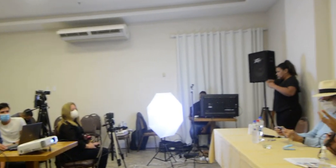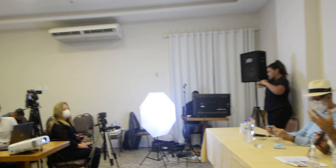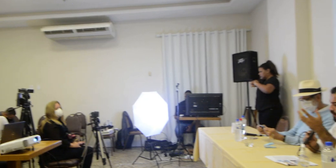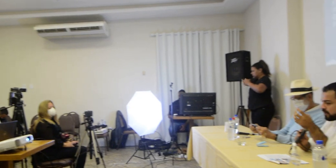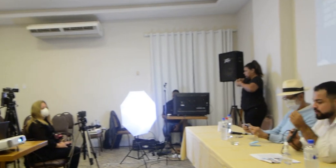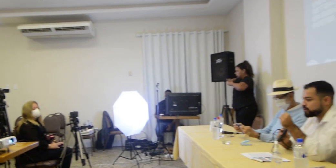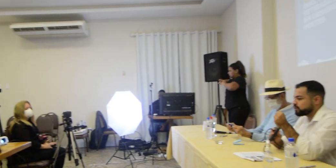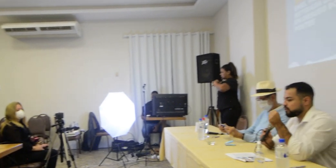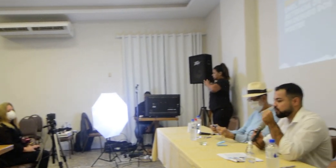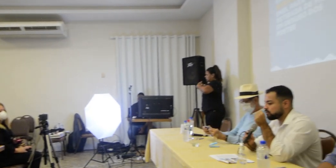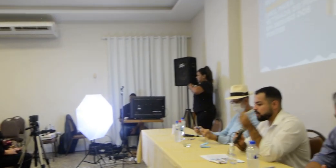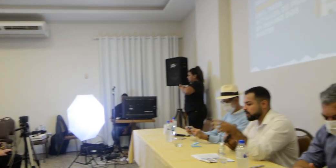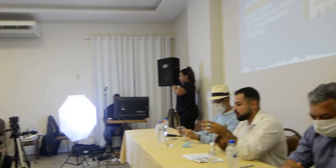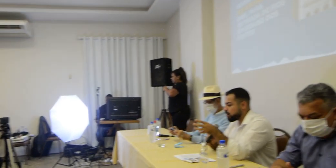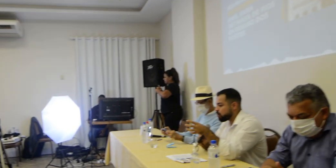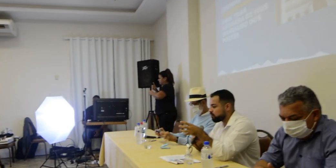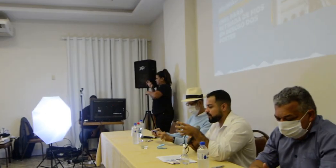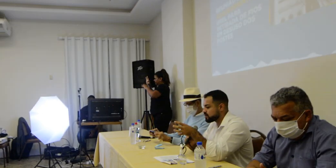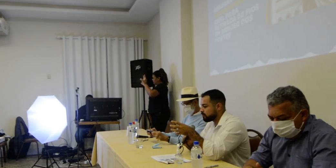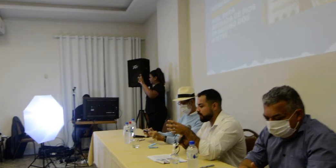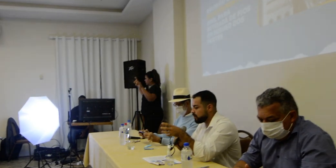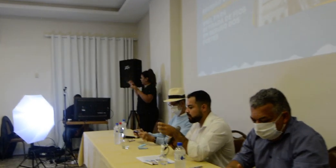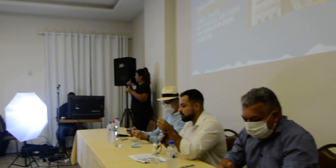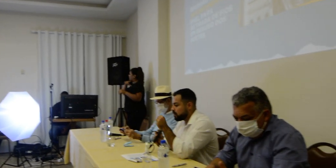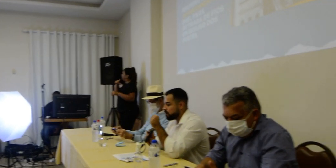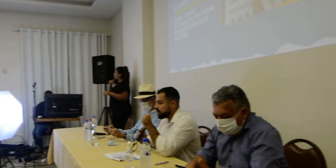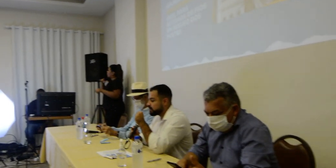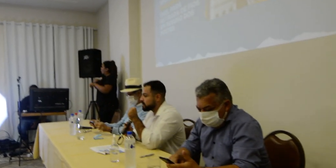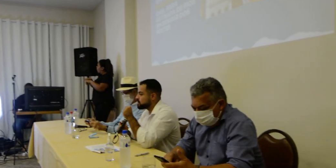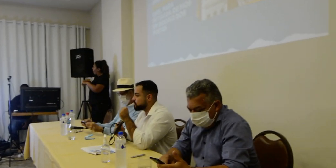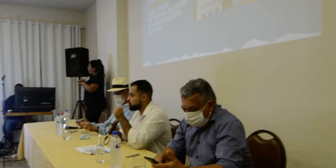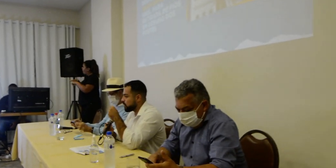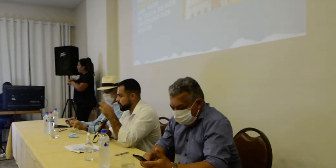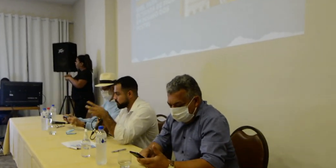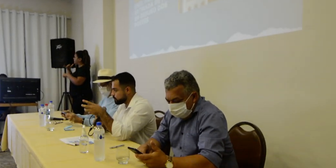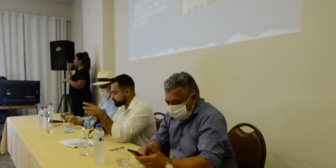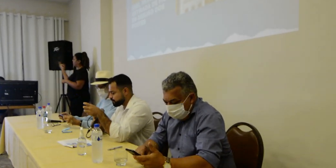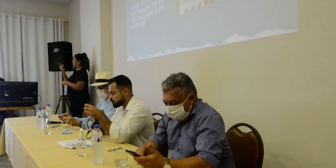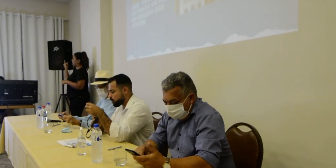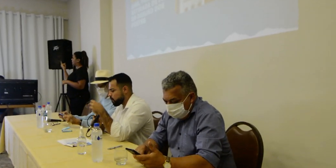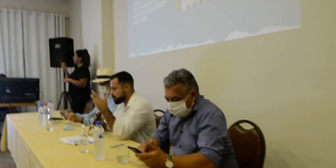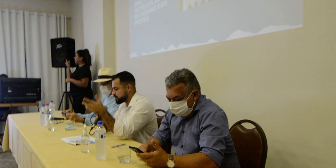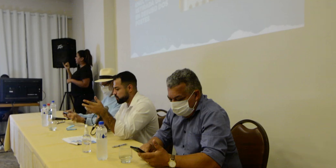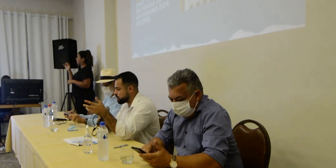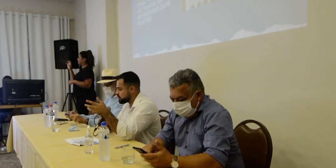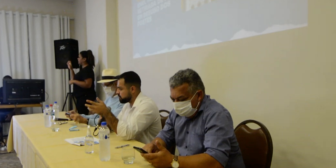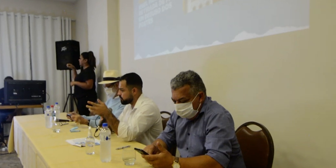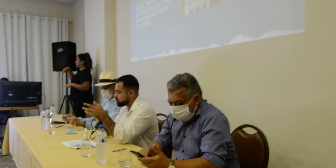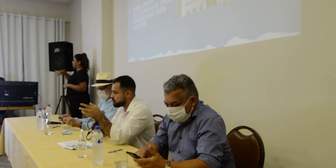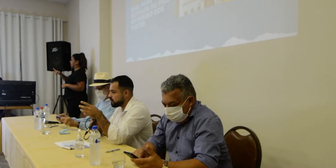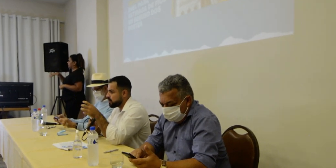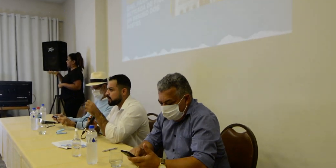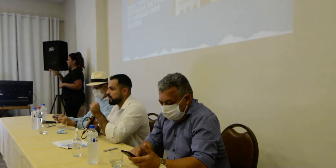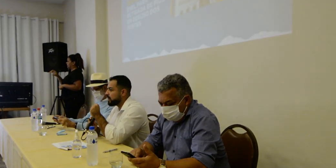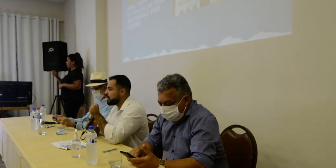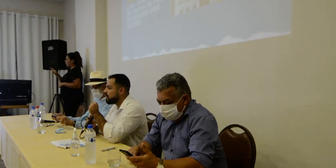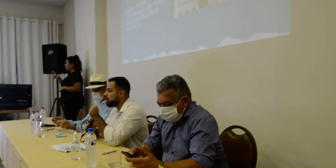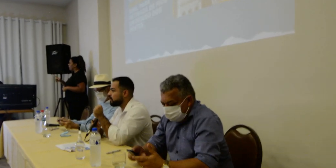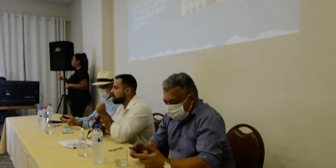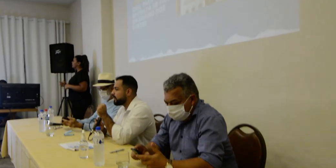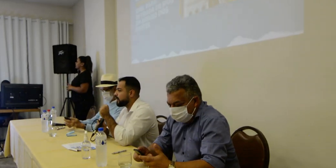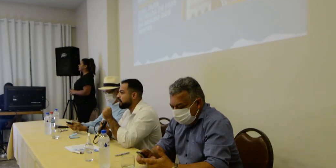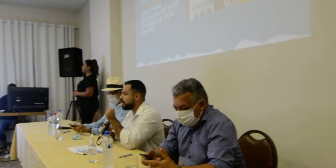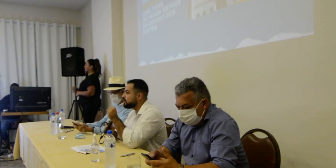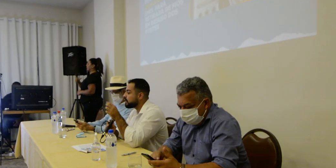fios. A gente teve uma conversa bem interessante com a Enel, com a prestadora de serviço, e